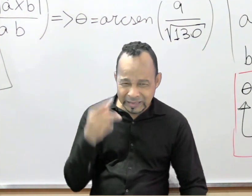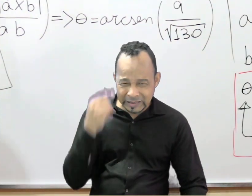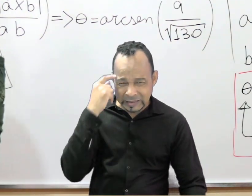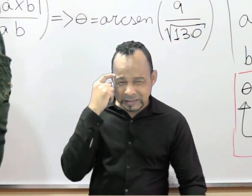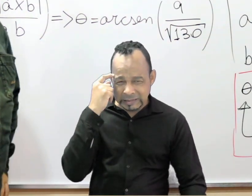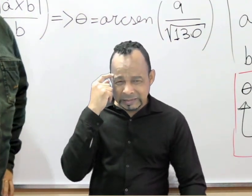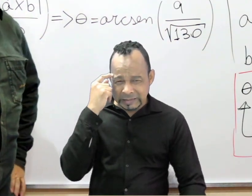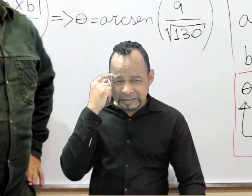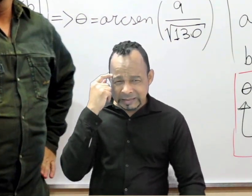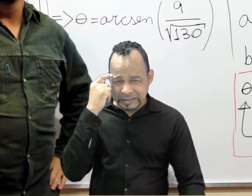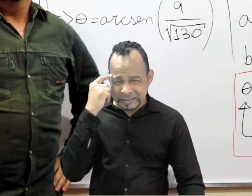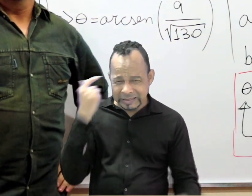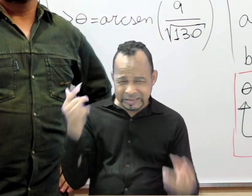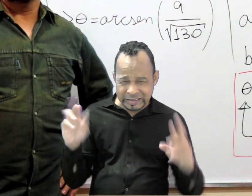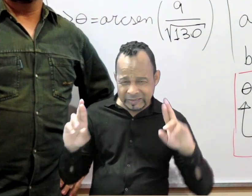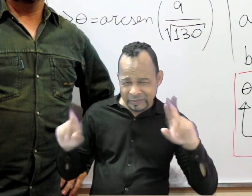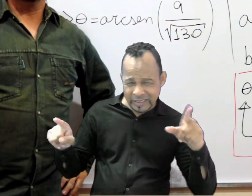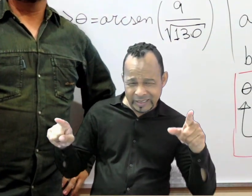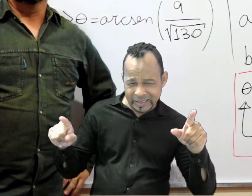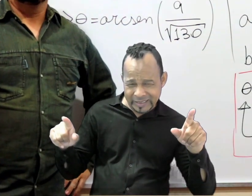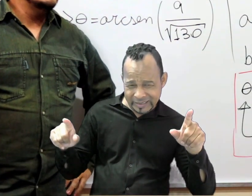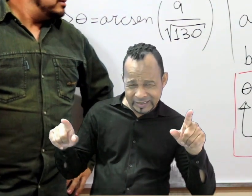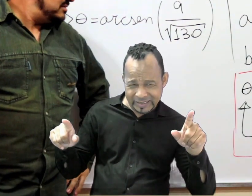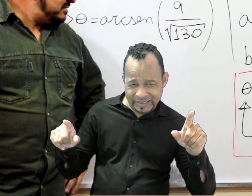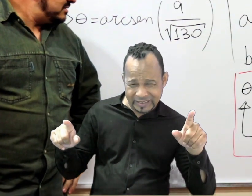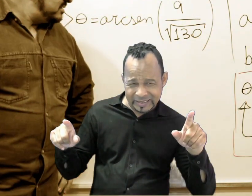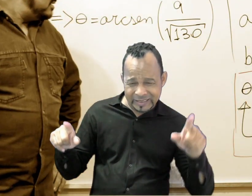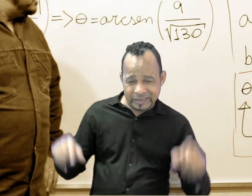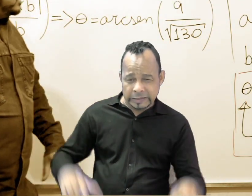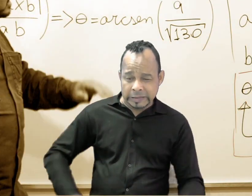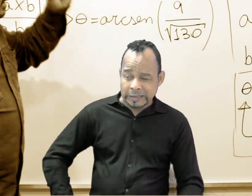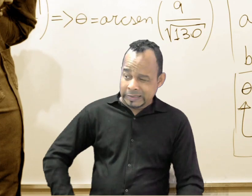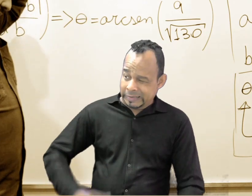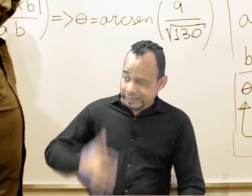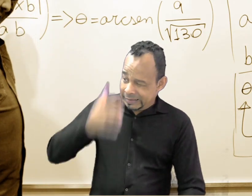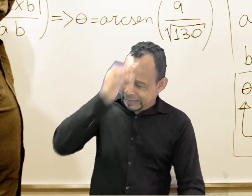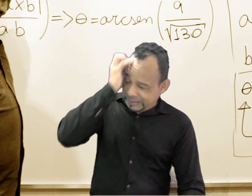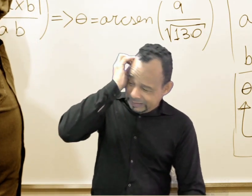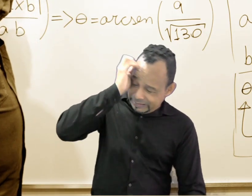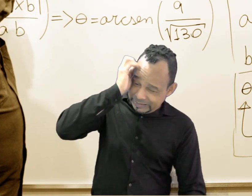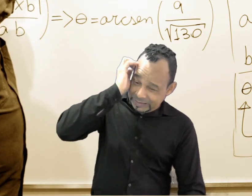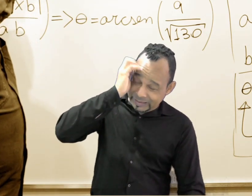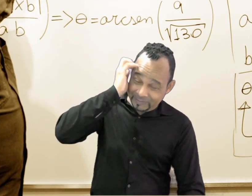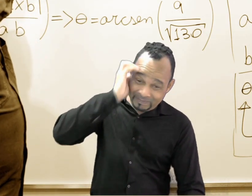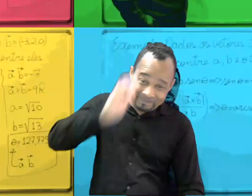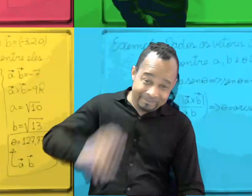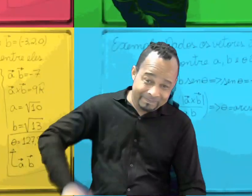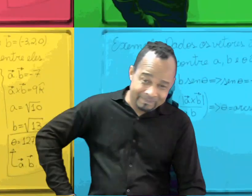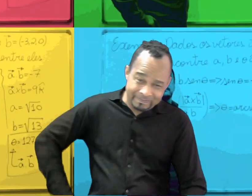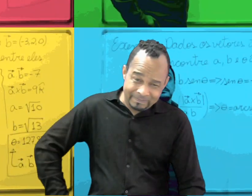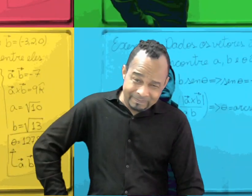Será que eu errei? Será que errei, pessoal? Ih, caraca, velho.